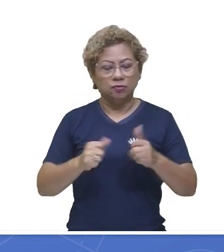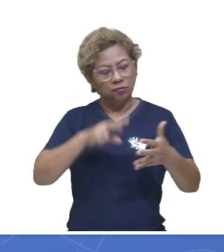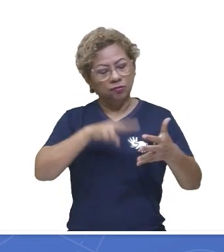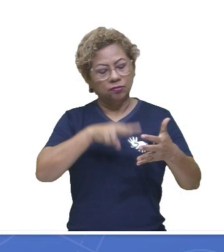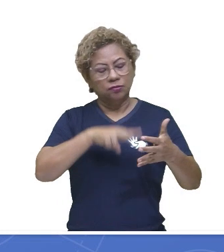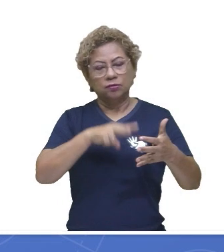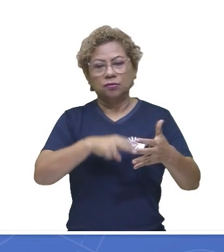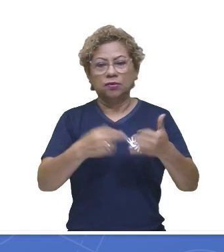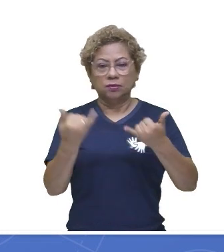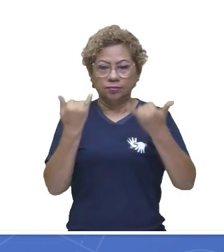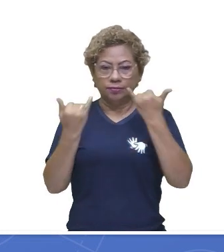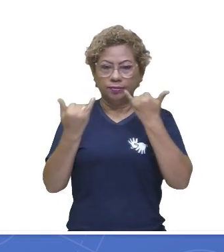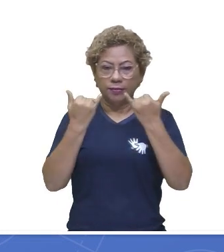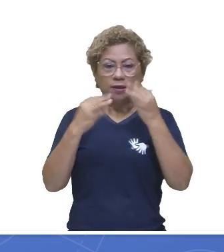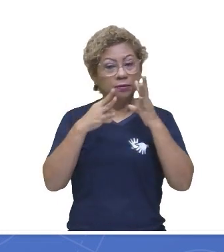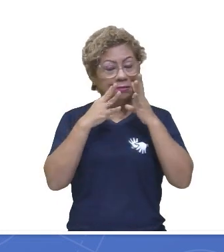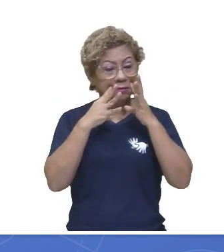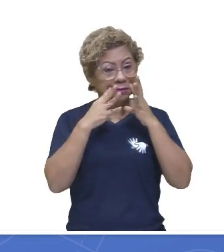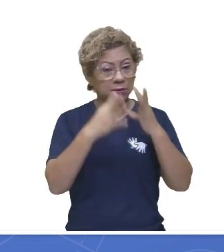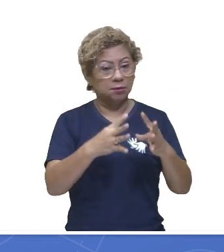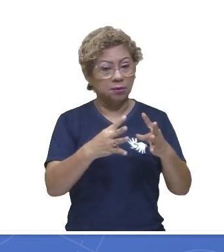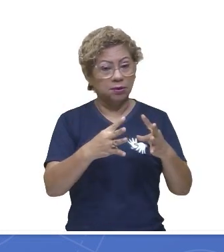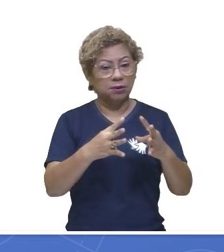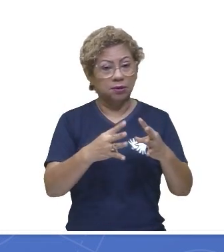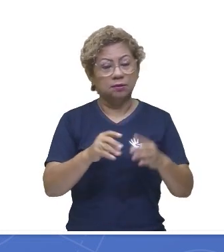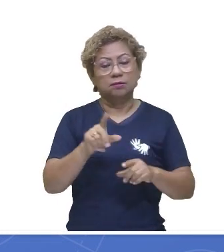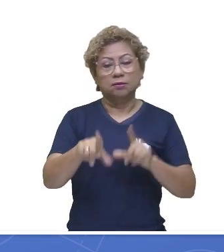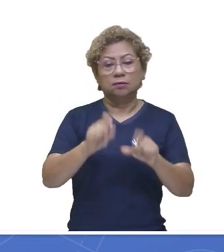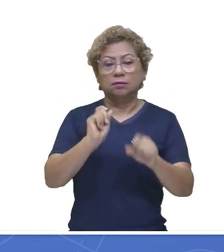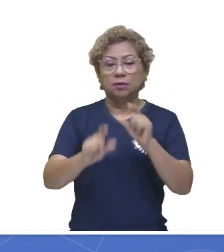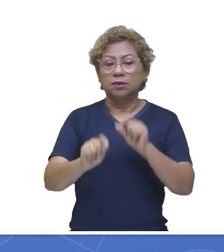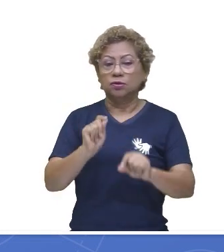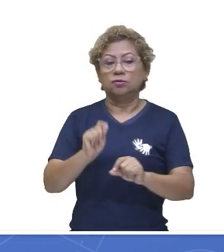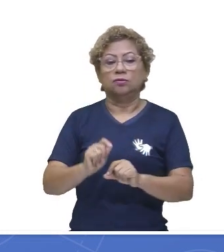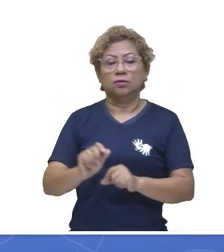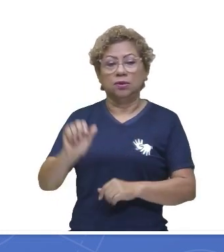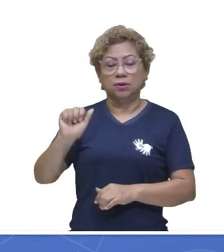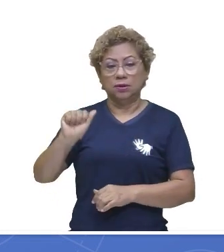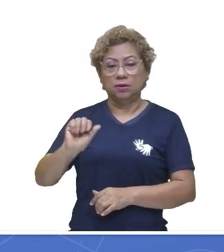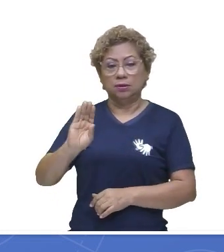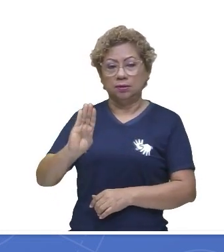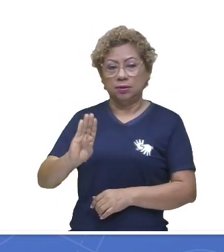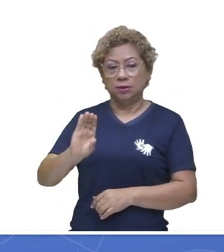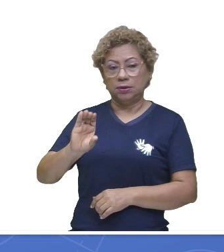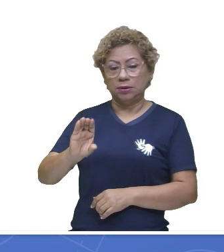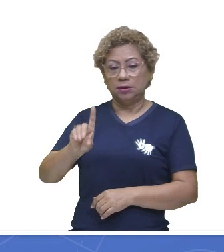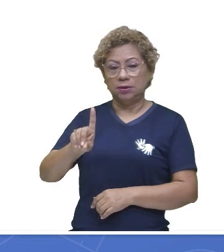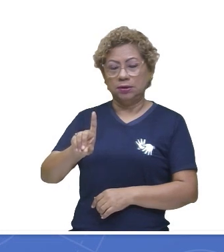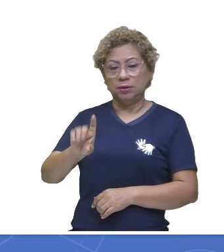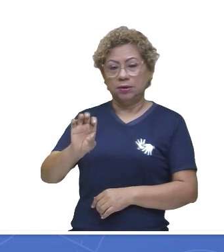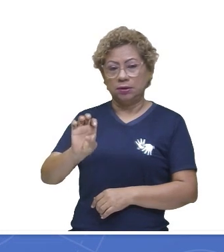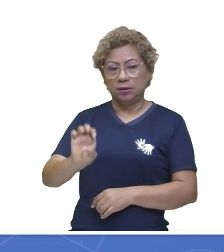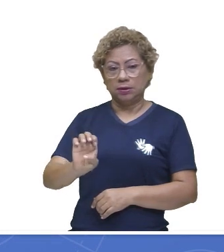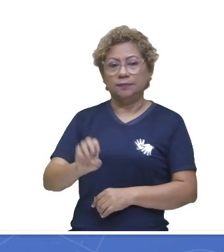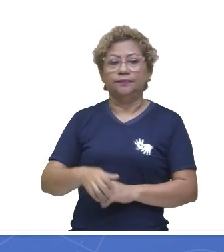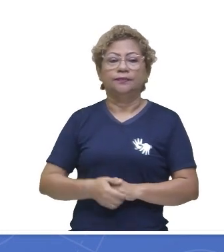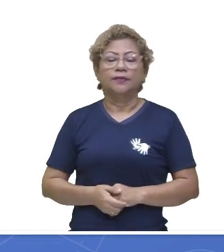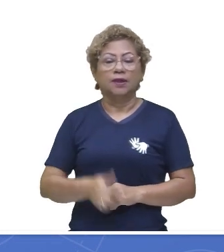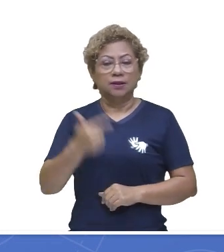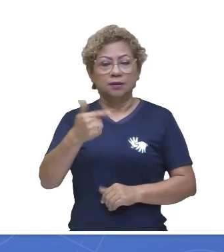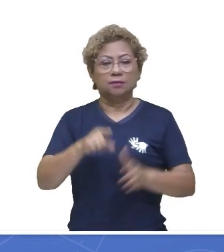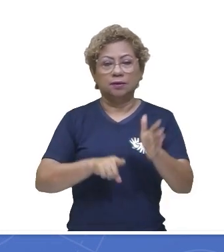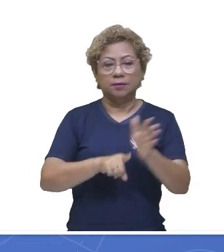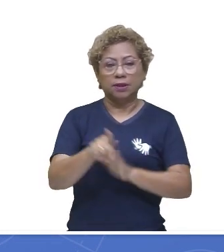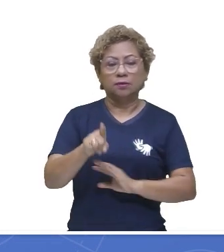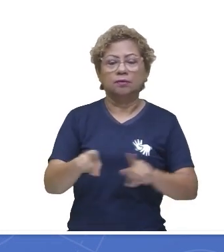questão, o calor específico e a capacidade térmica deste corpo que está descrito aí, né, nesse problema. Na questão número 2, você